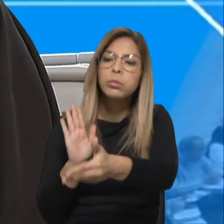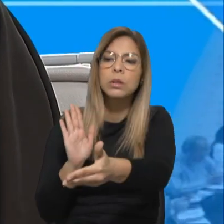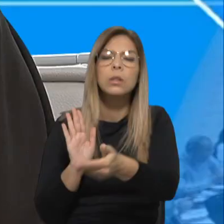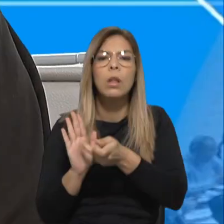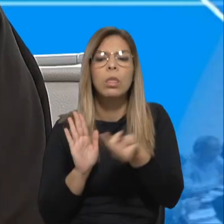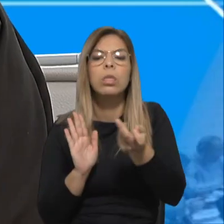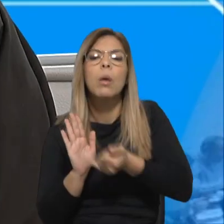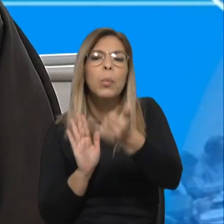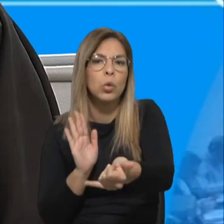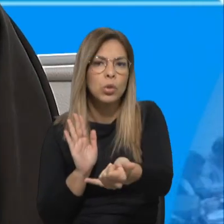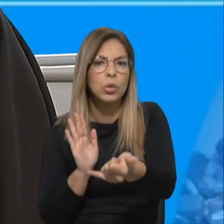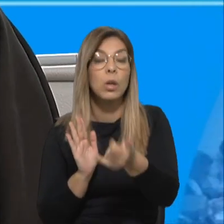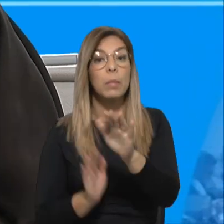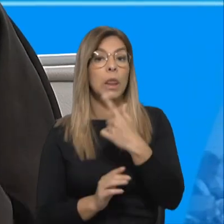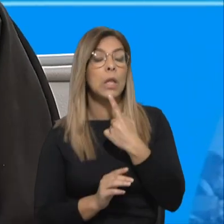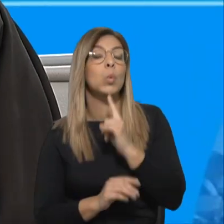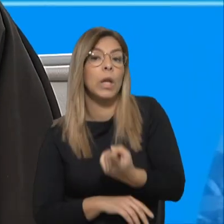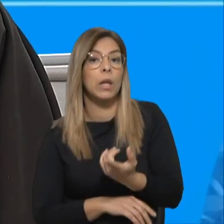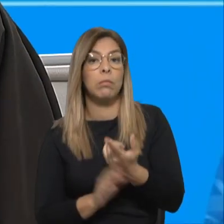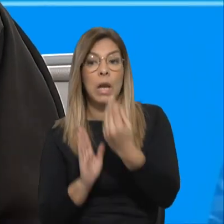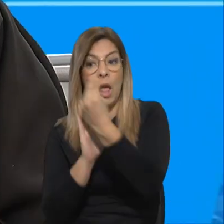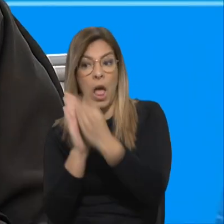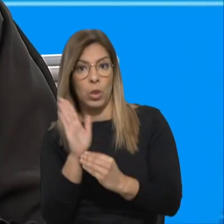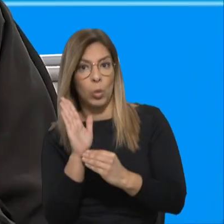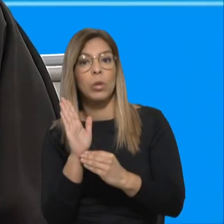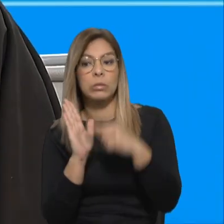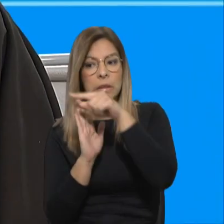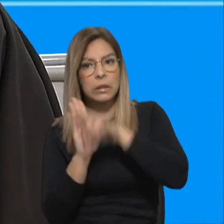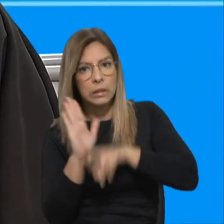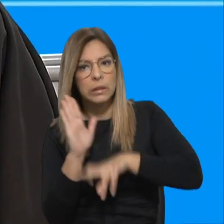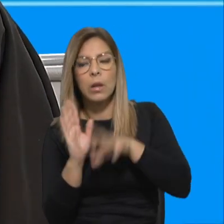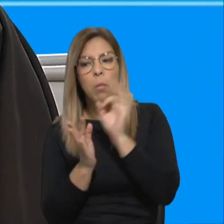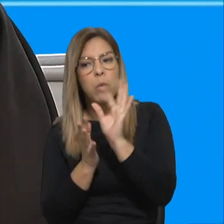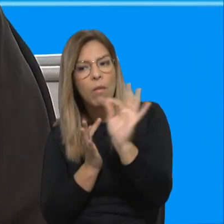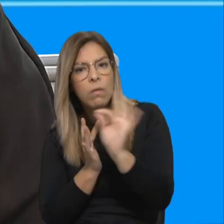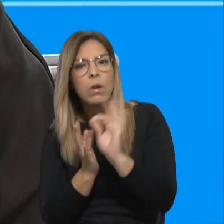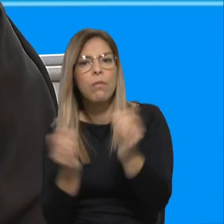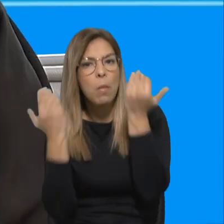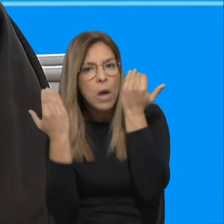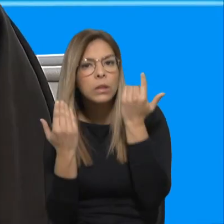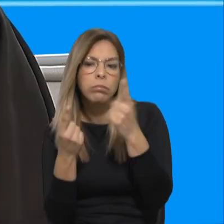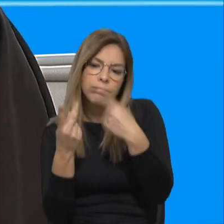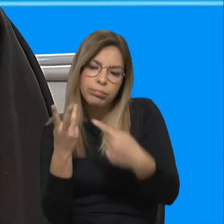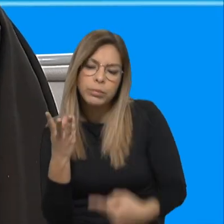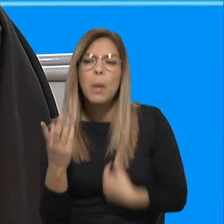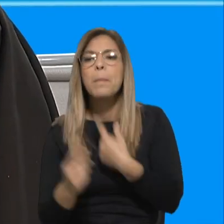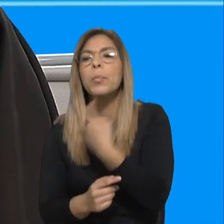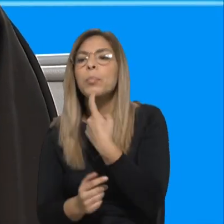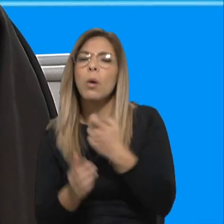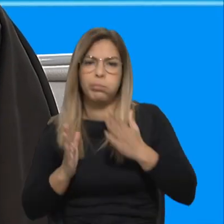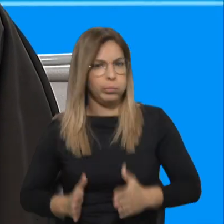isso? Significa que às vezes nós temos um relato que já é muito detalhado, que já tem toda a informação necessária, portanto não precisamos de perguntar absolutamente